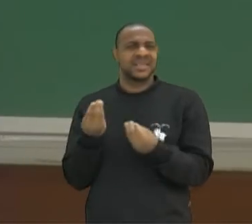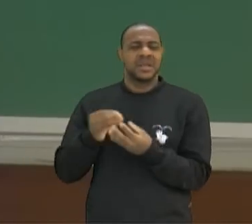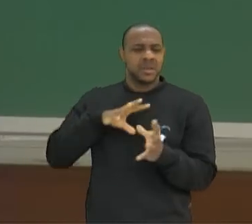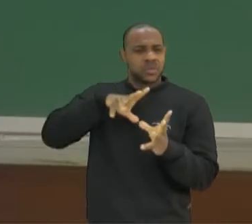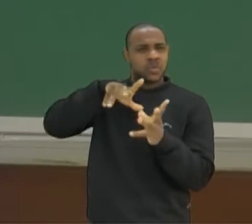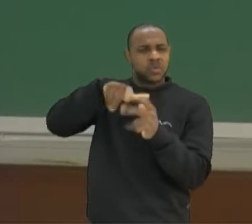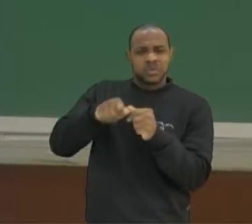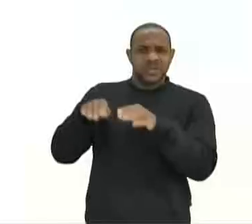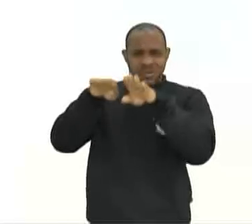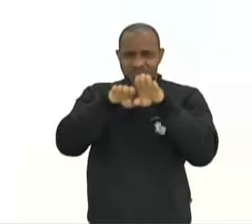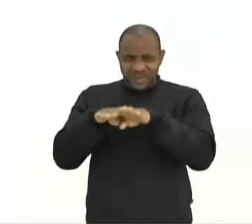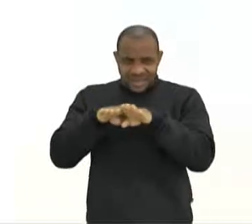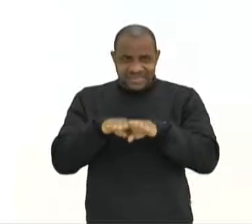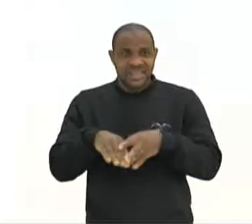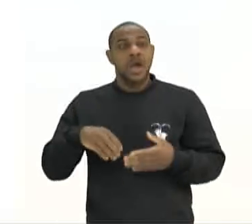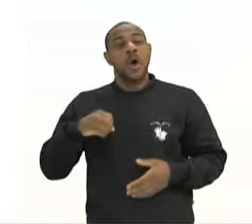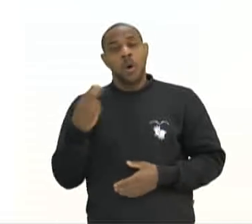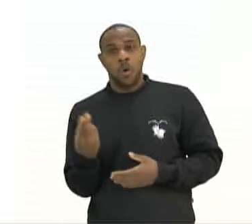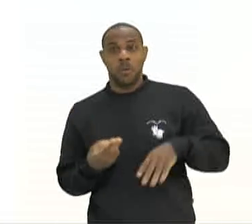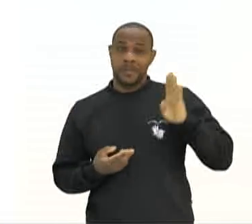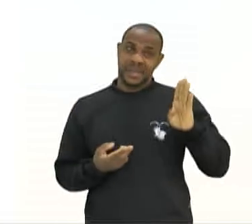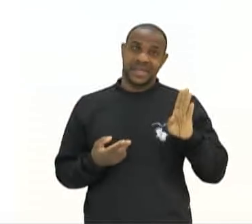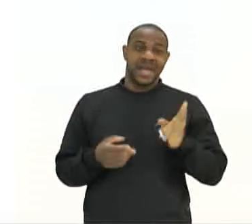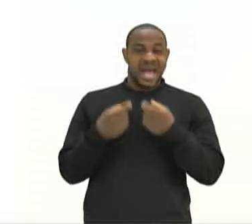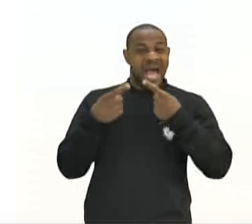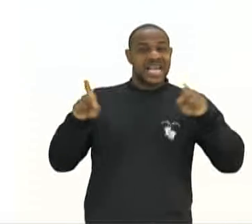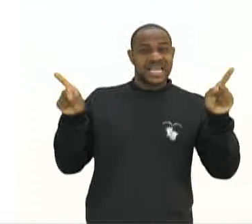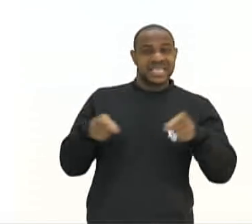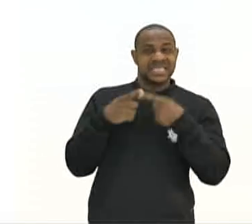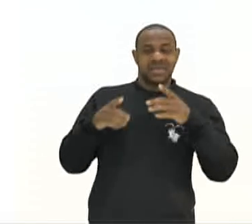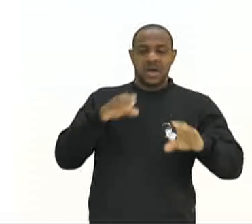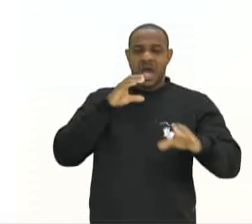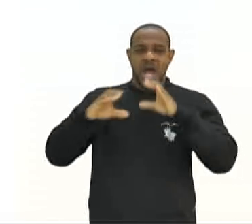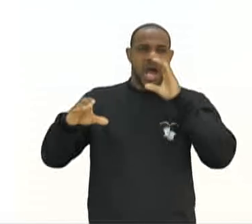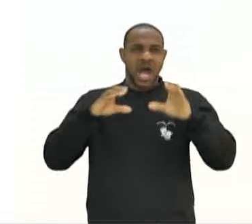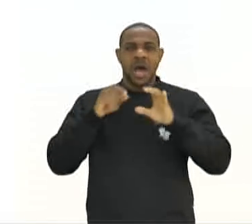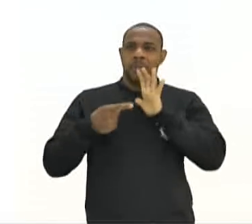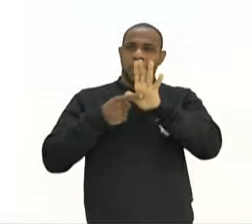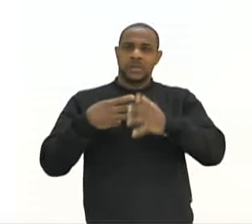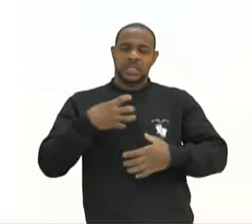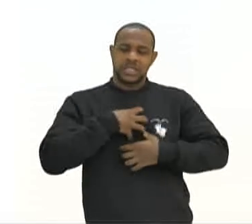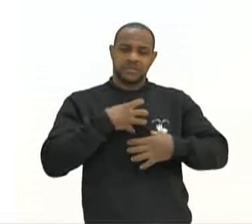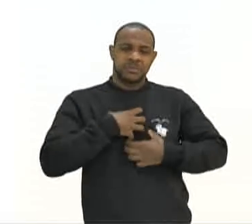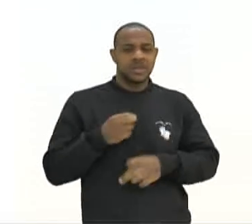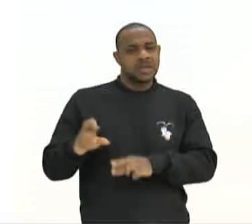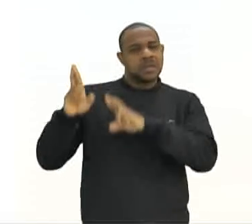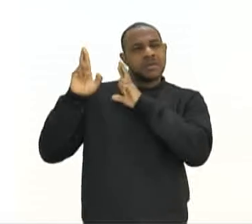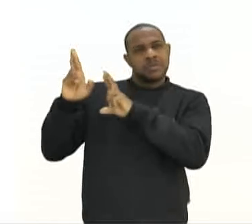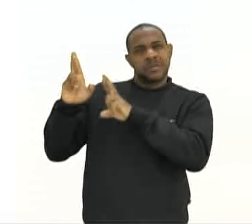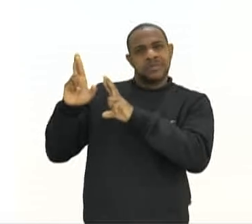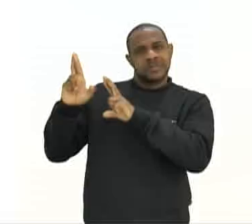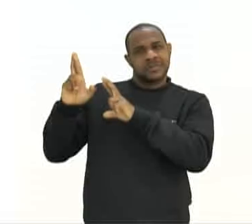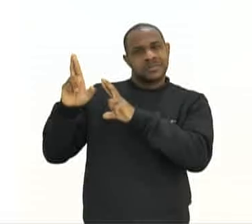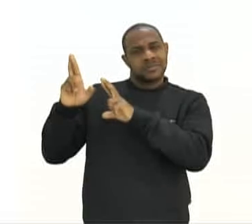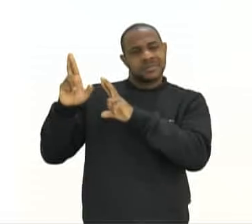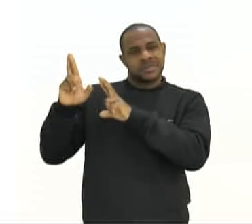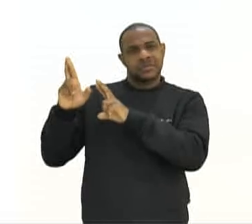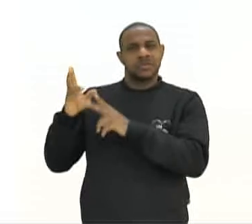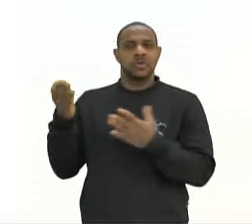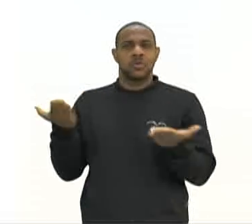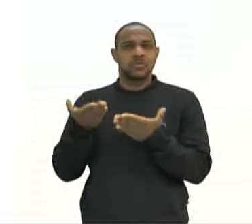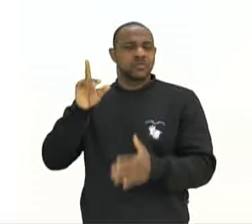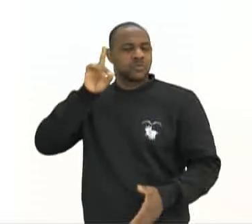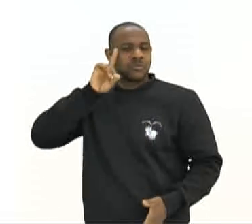mundo de igualdade? Olha, Derby, a canção que está sendo tocada mostra sentimentos de esperança pelos dias de hoje.